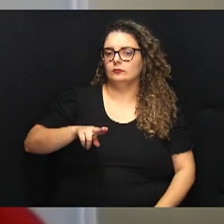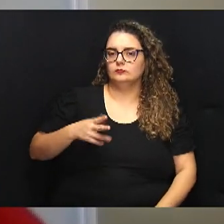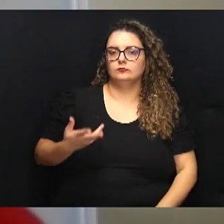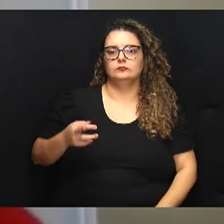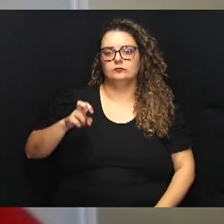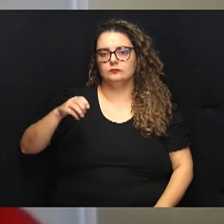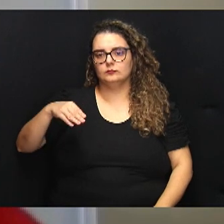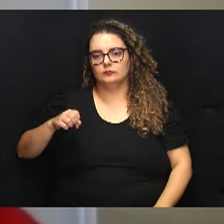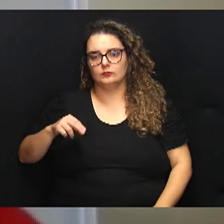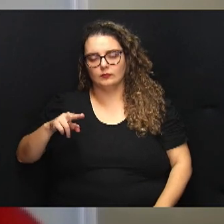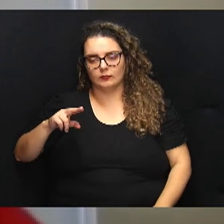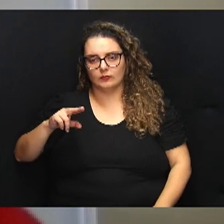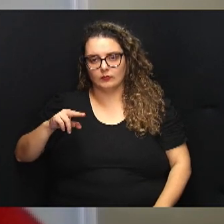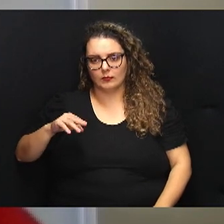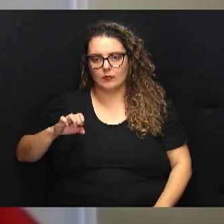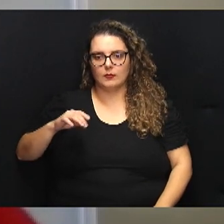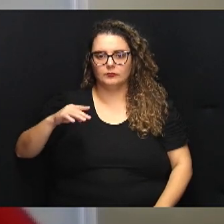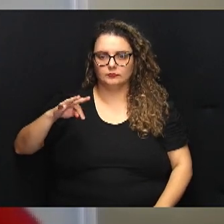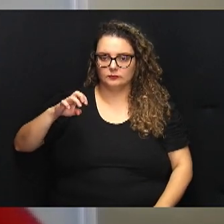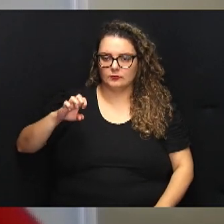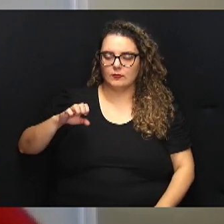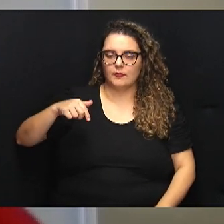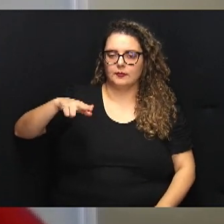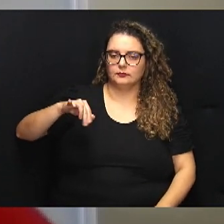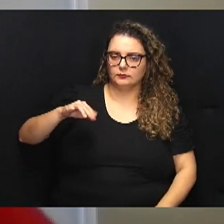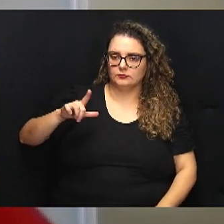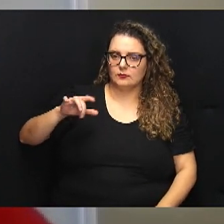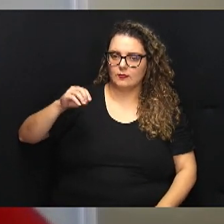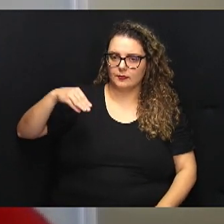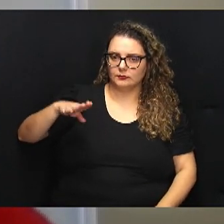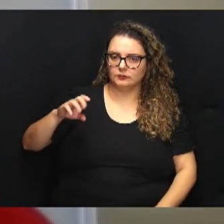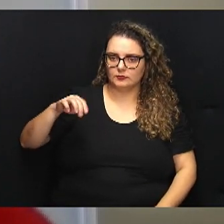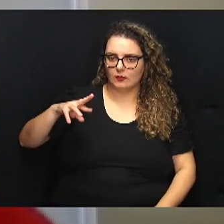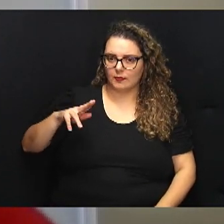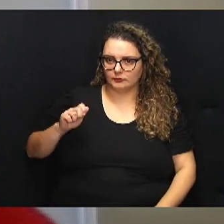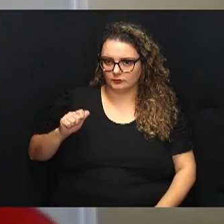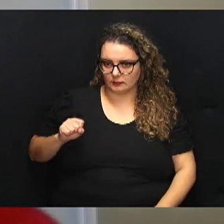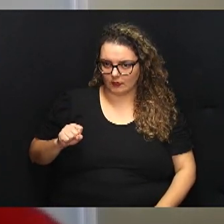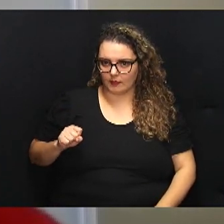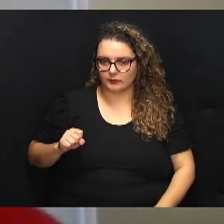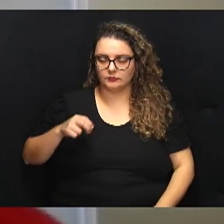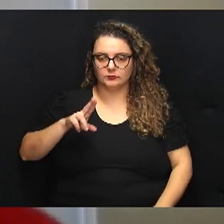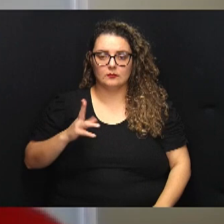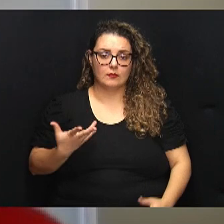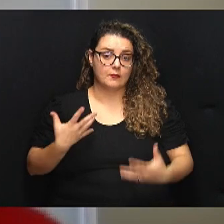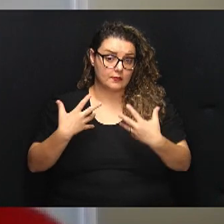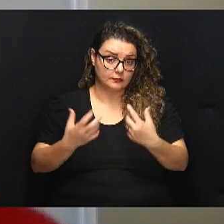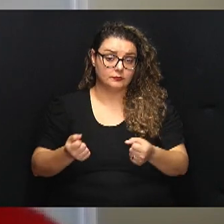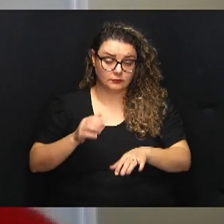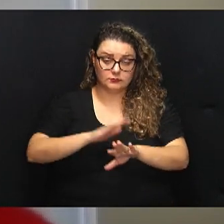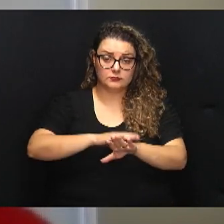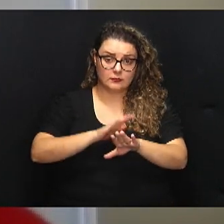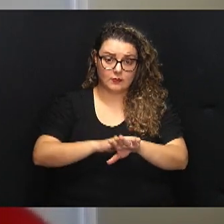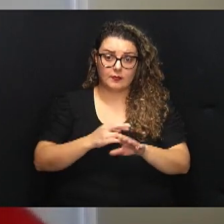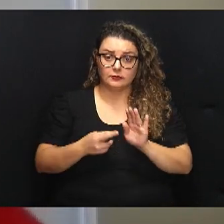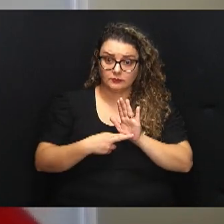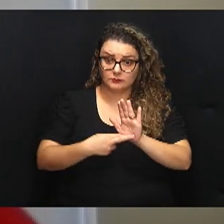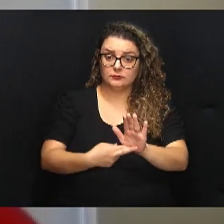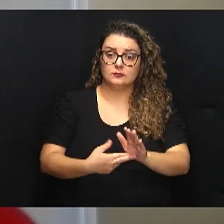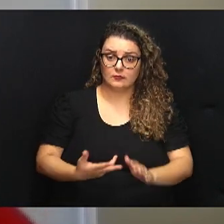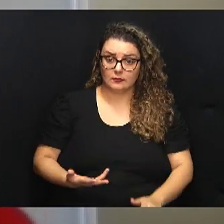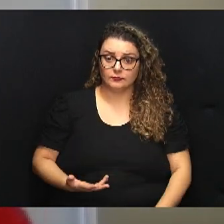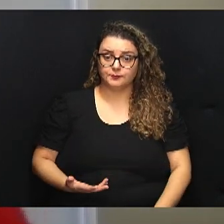de quilombolas, ou para que sejam adotadas as medidas referentes